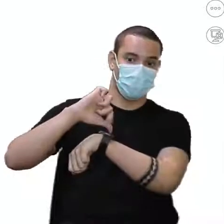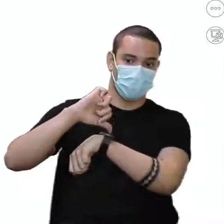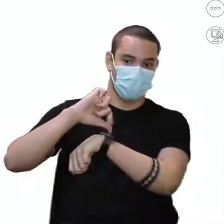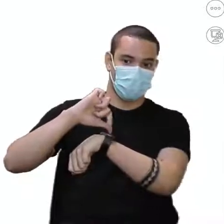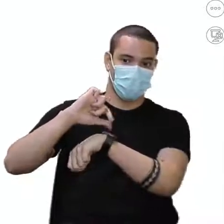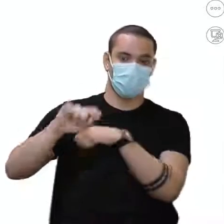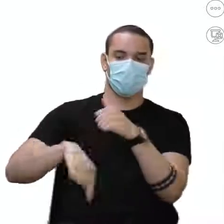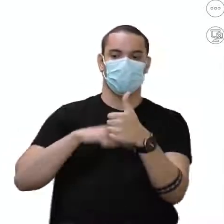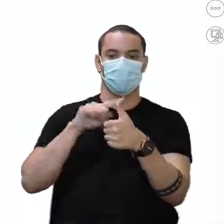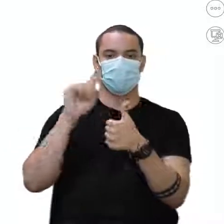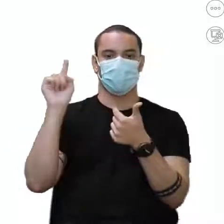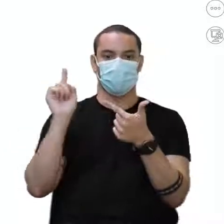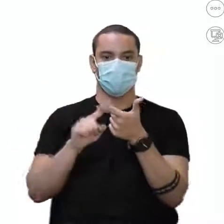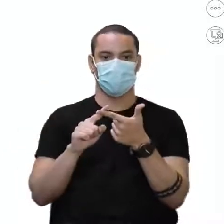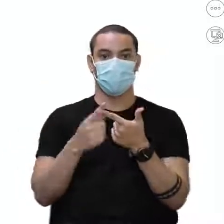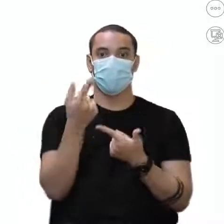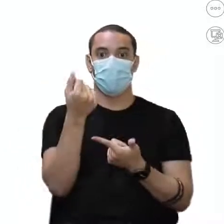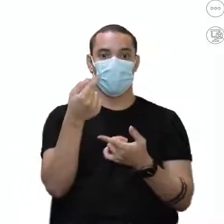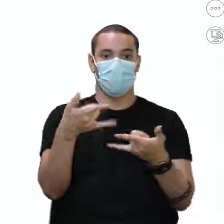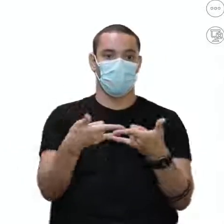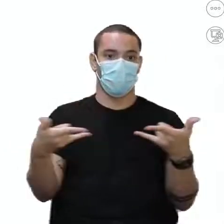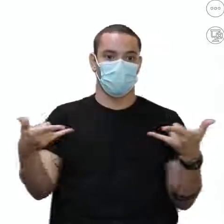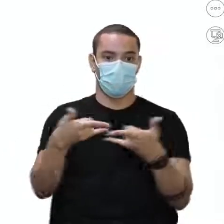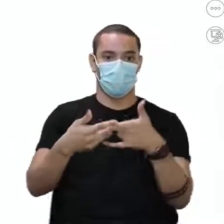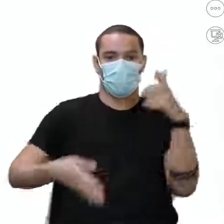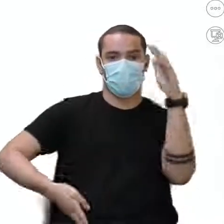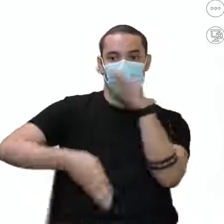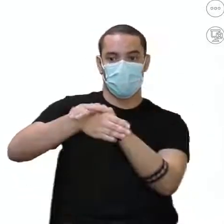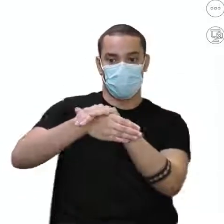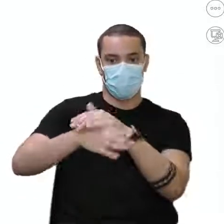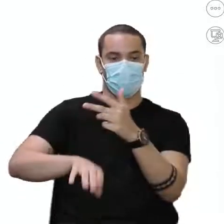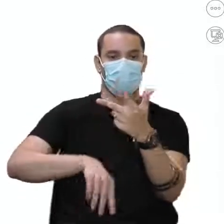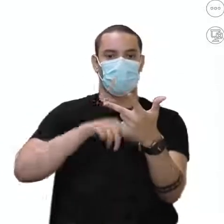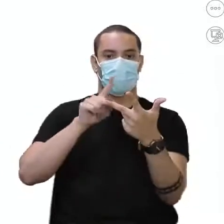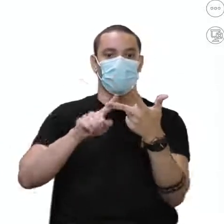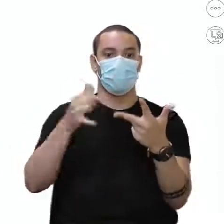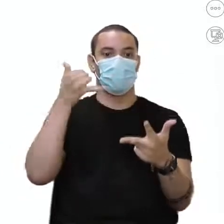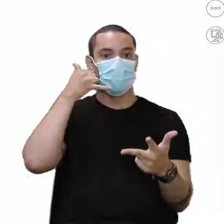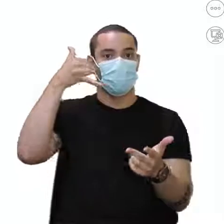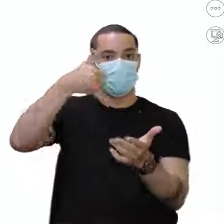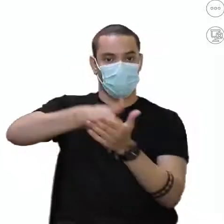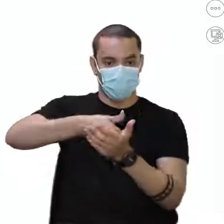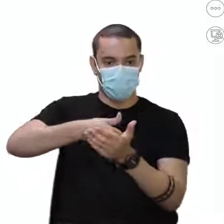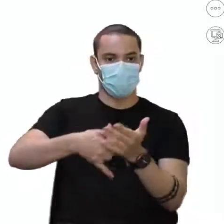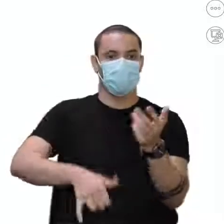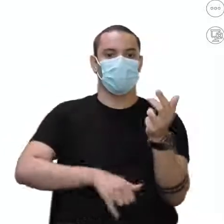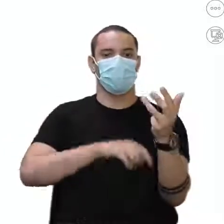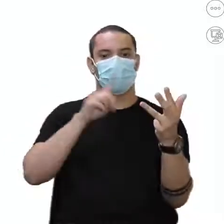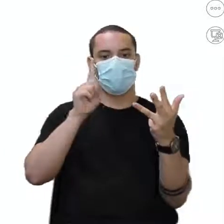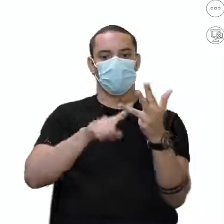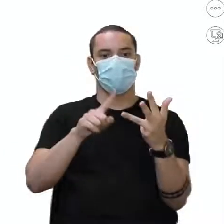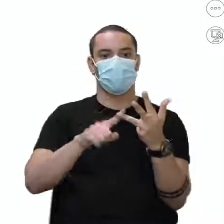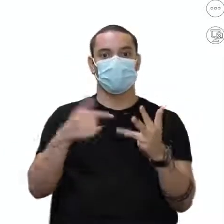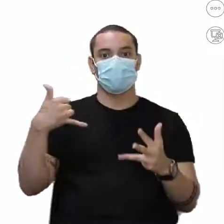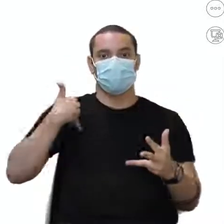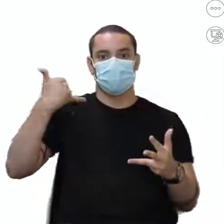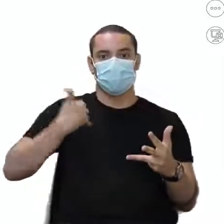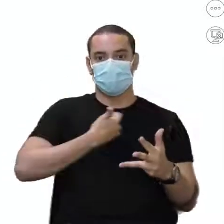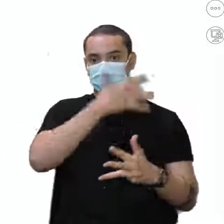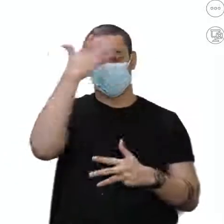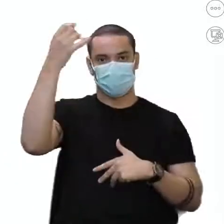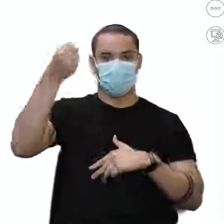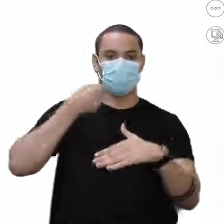números, custo ingresso também se trata de números, qual é o telefone, telefone também, números. E a idade, nós